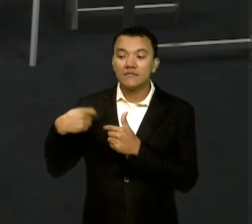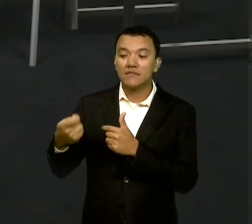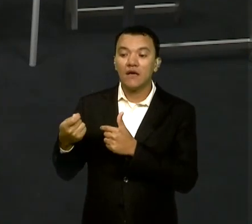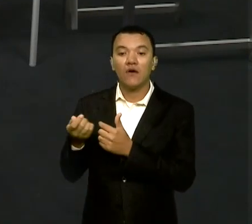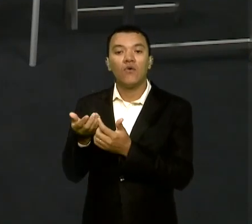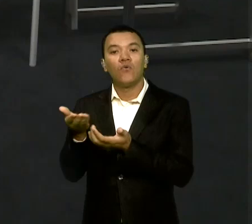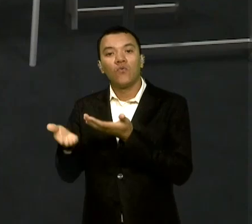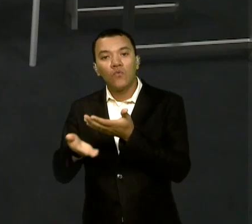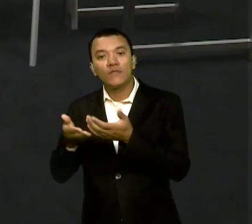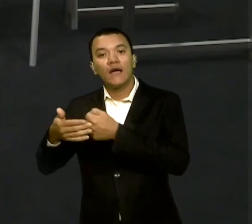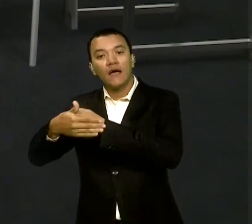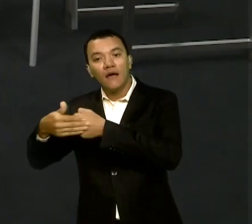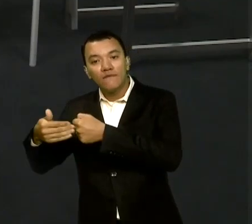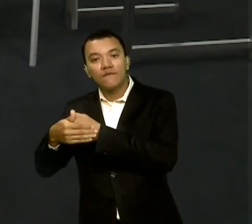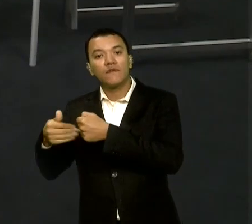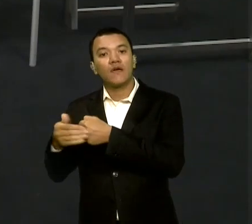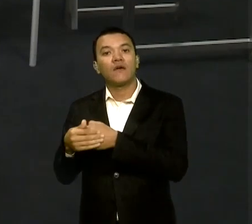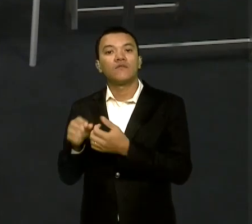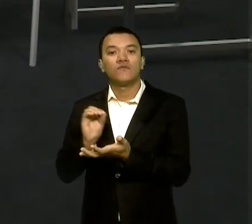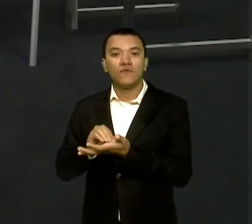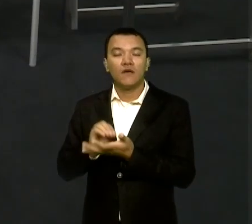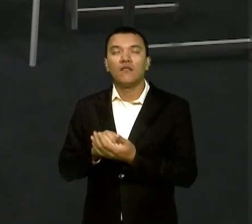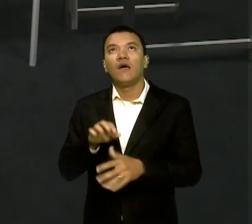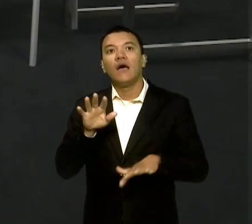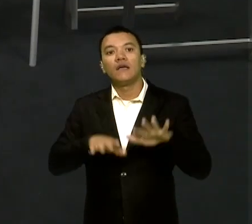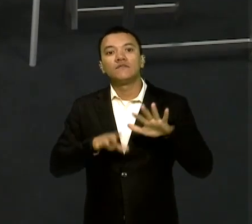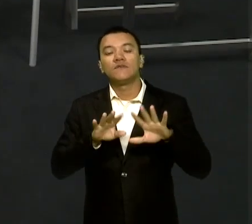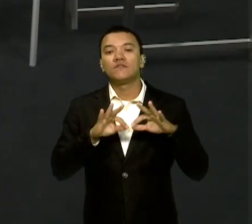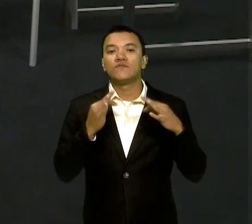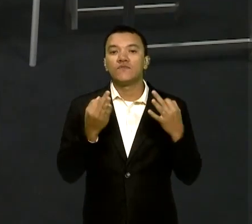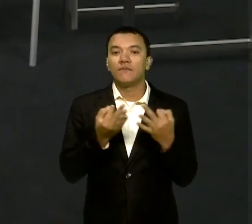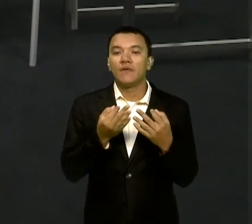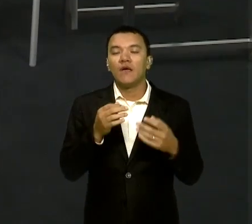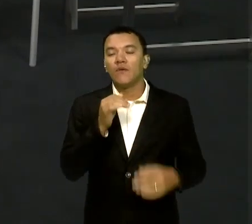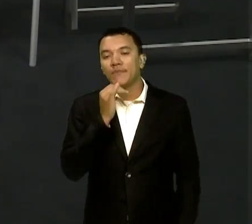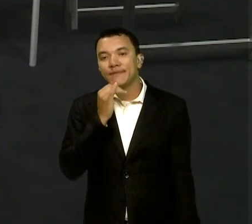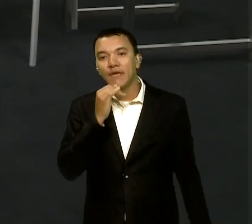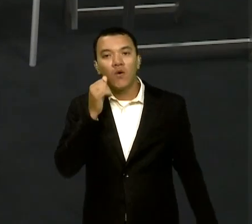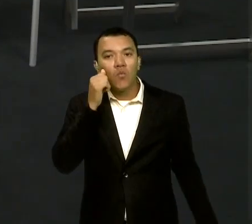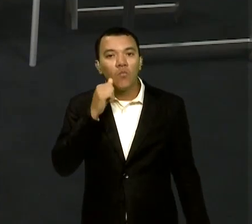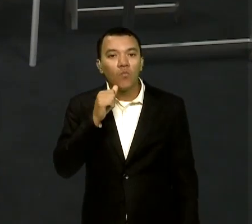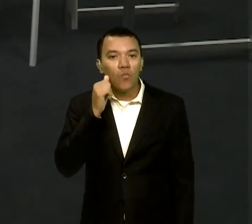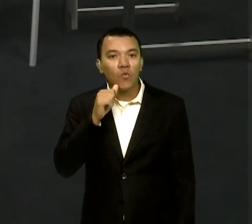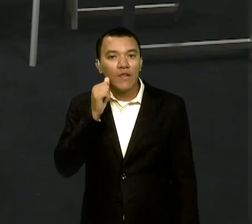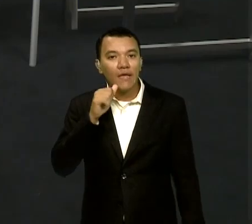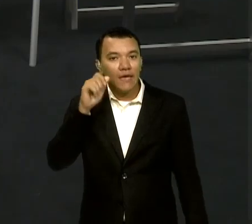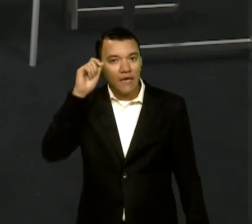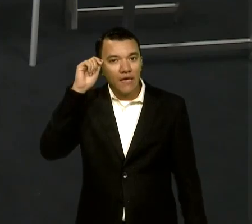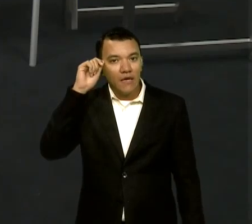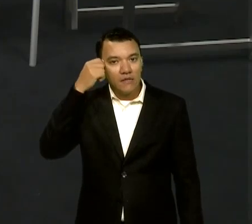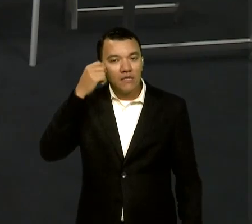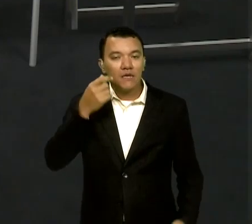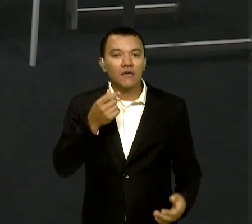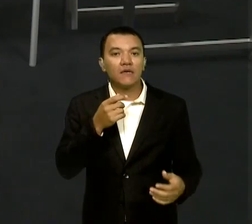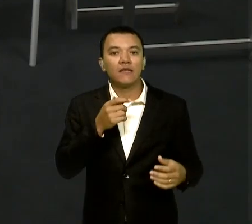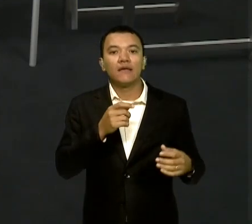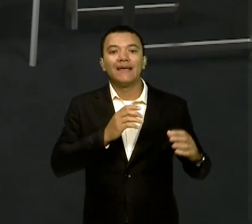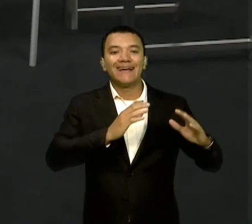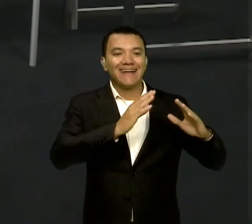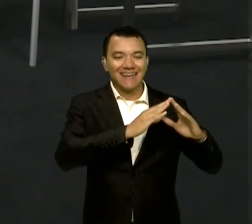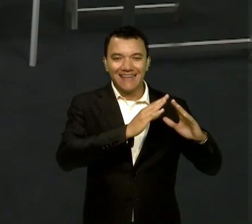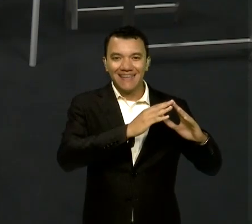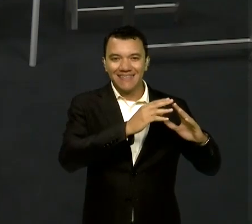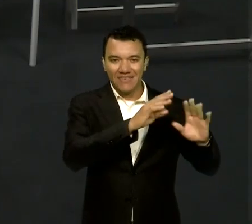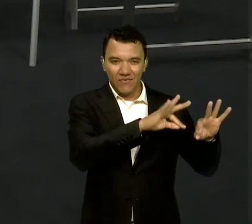Do afeto. Do cuidar da família. Às vezes, sim, a mulher preta está ali, né, na casa de alguém trabalhando, sim, e ela